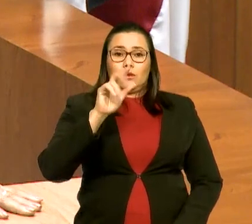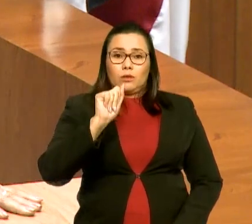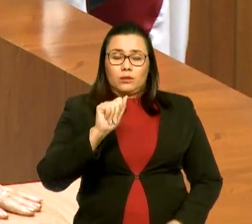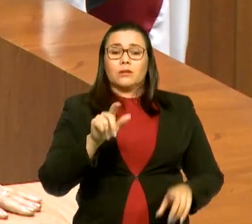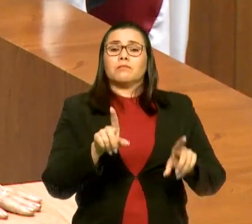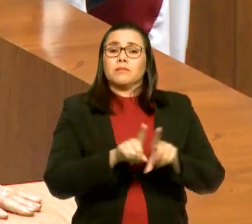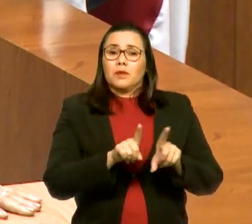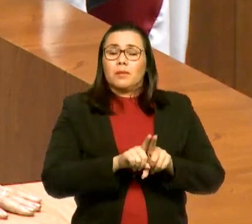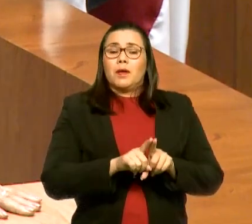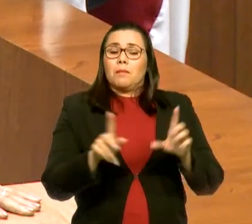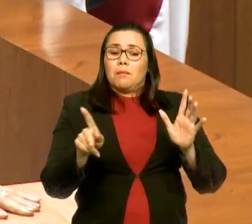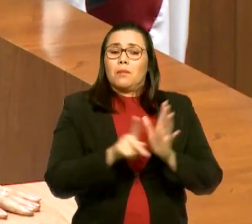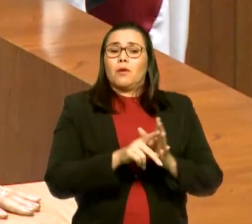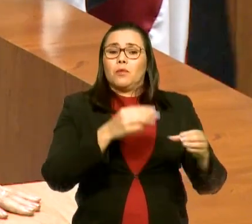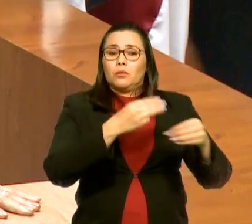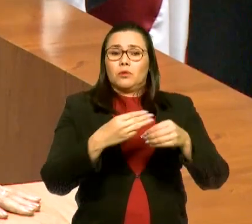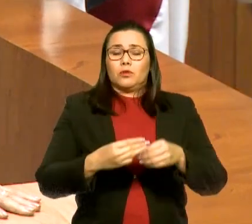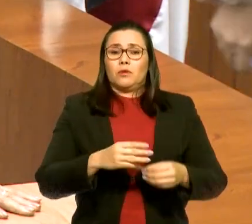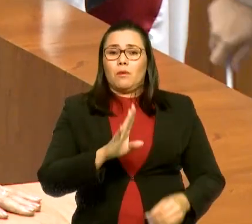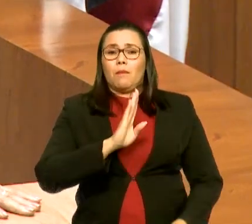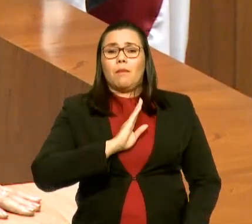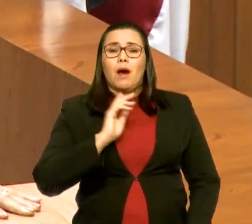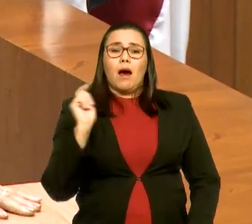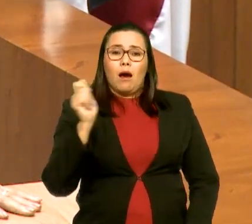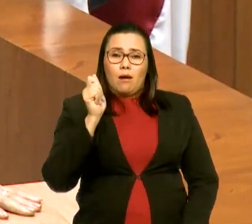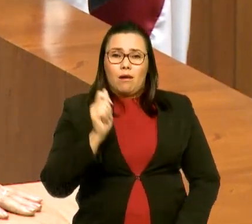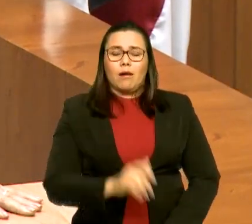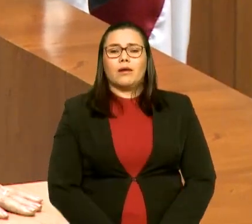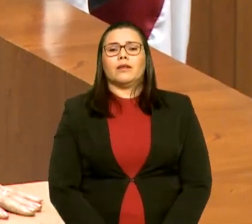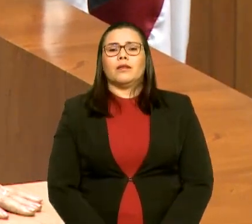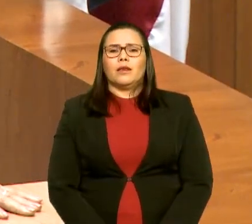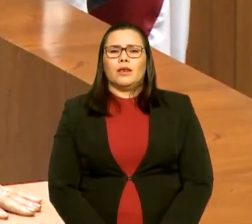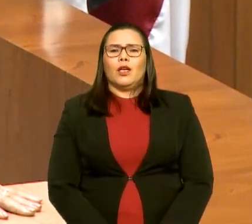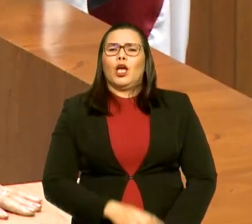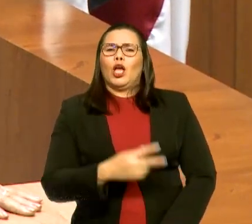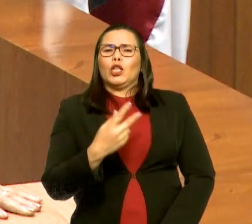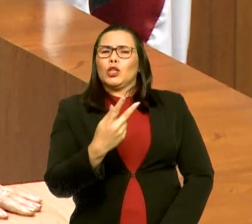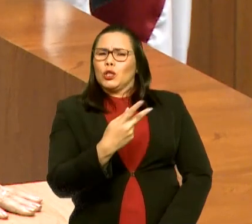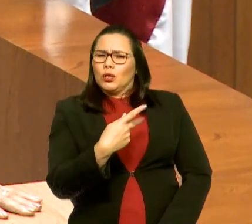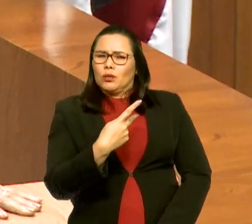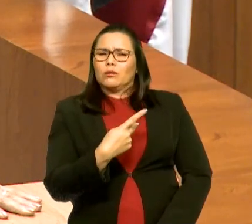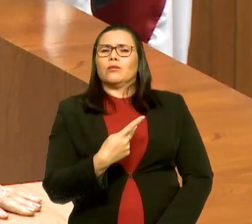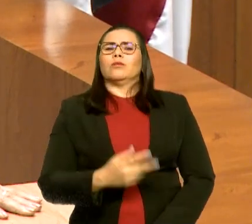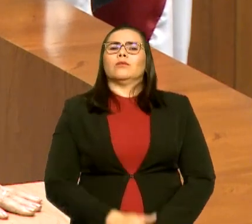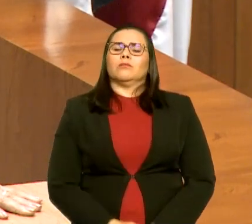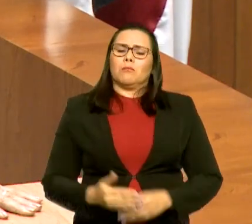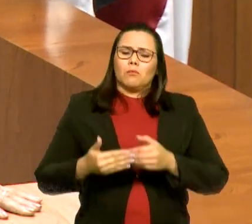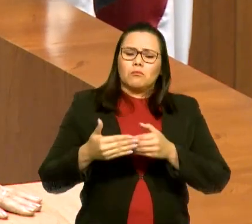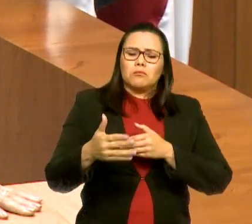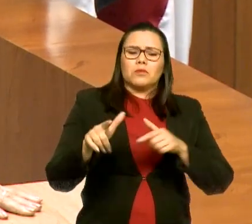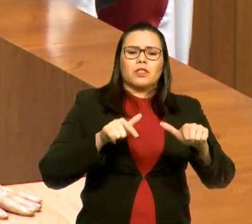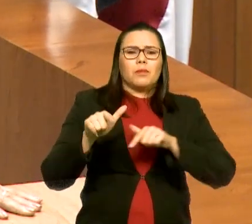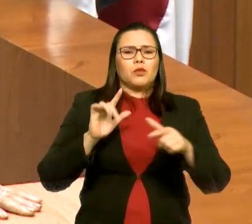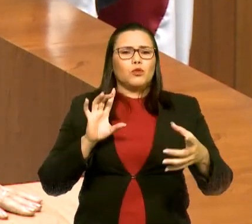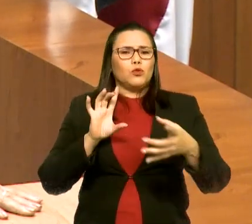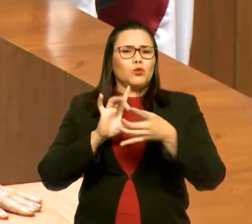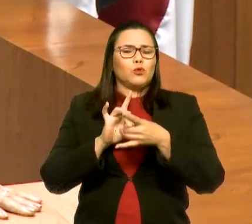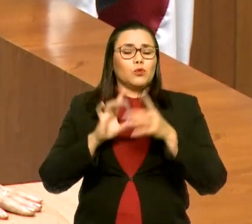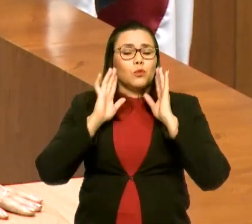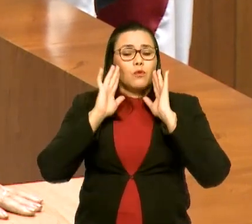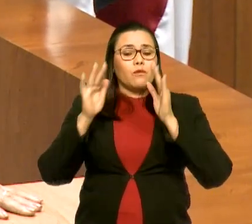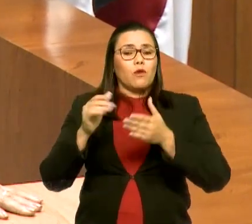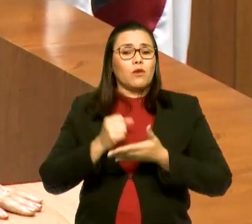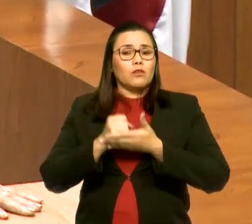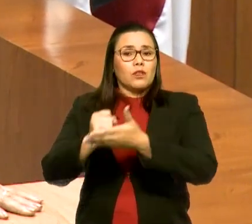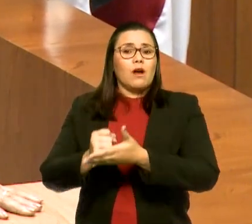e que tenhamos a grandeza do sentimento de coletividade pelo bem do nosso povo. Estendo